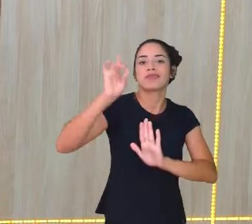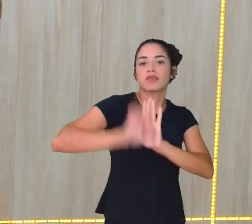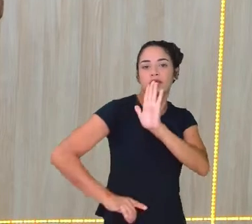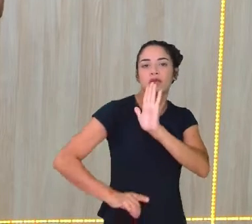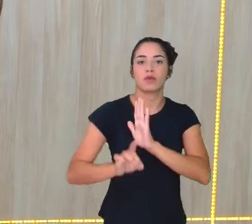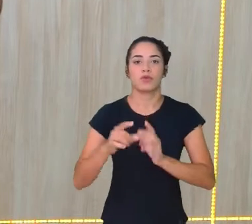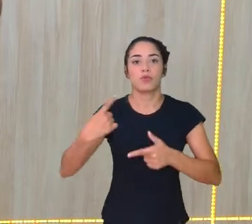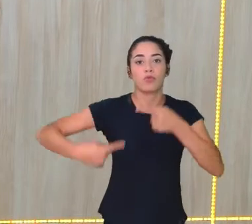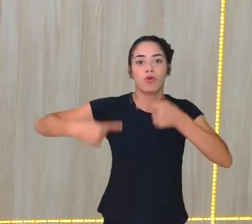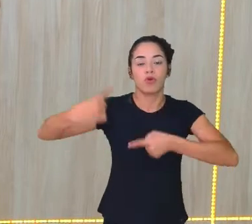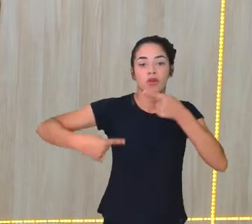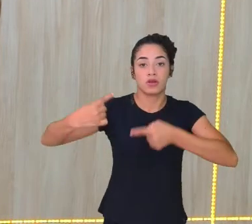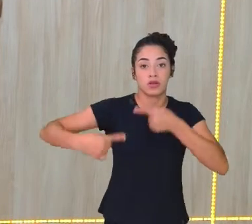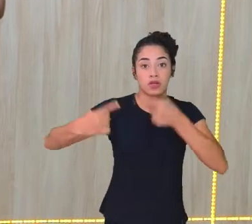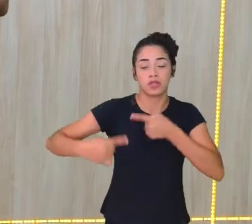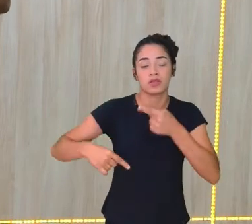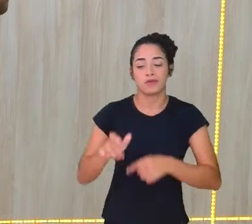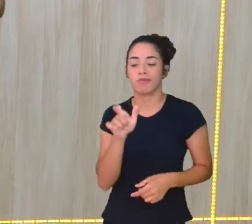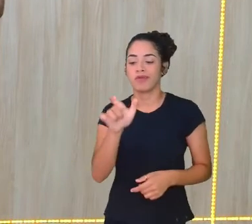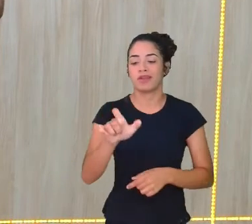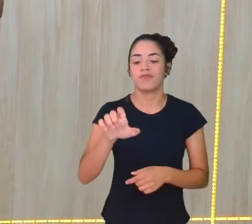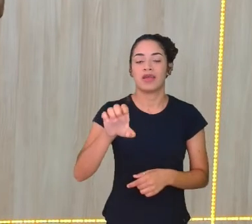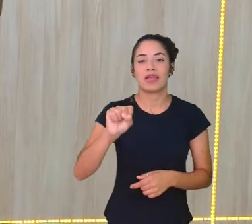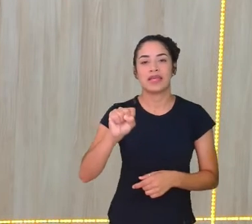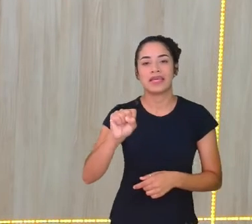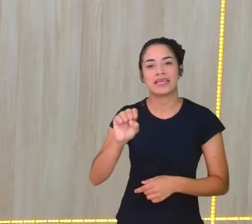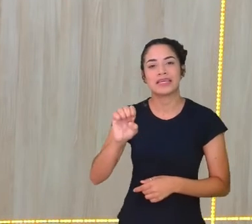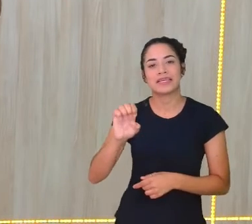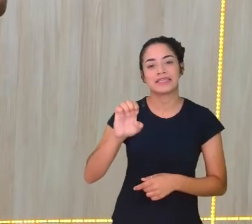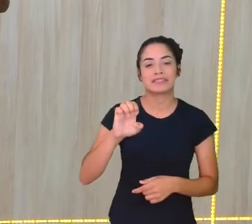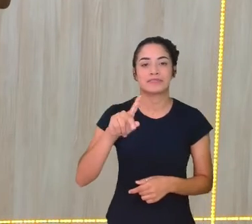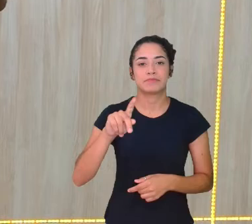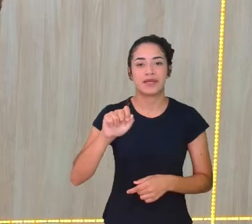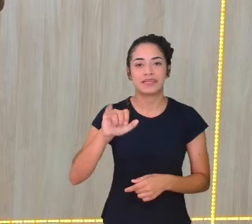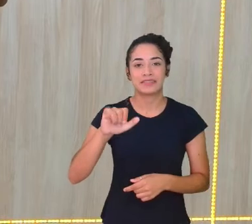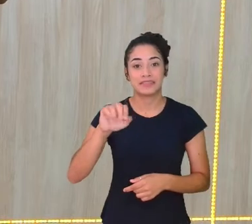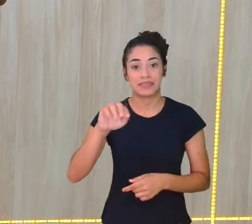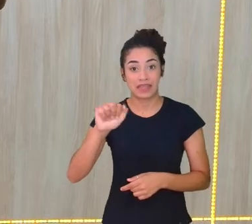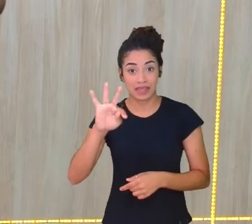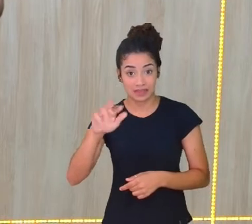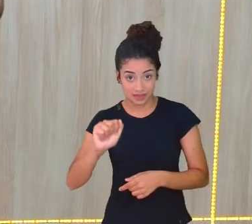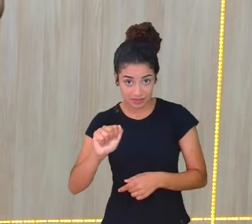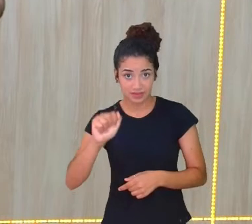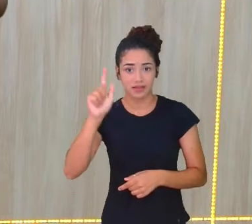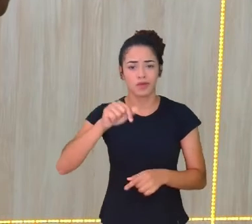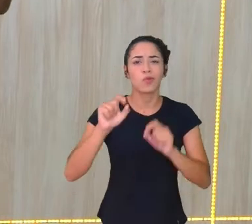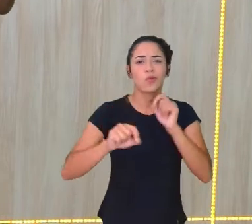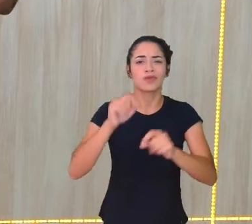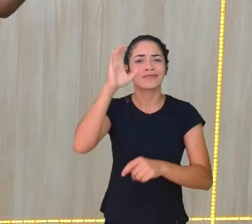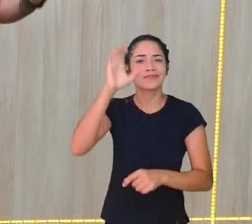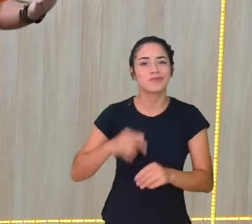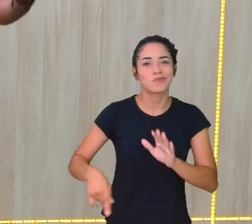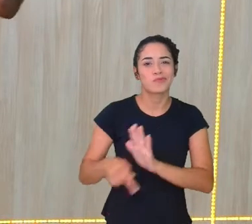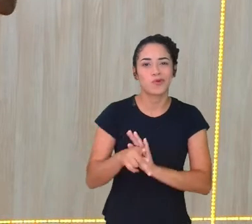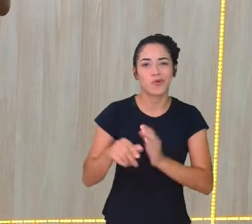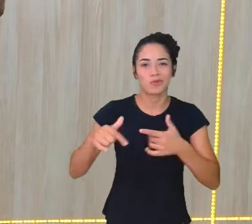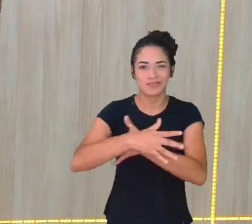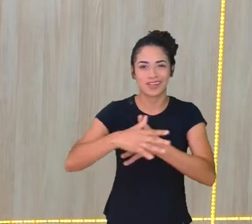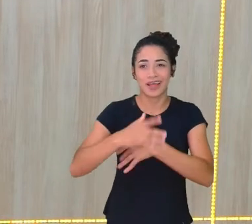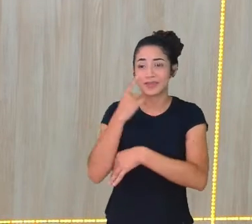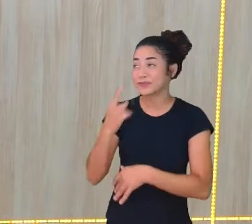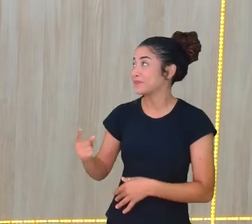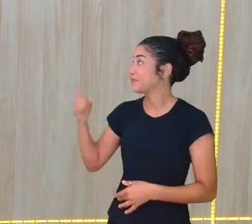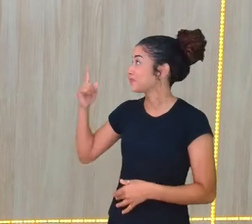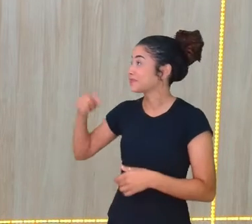chamados esparciatas, né, que eram os cidadãos espartanos, ou seja, os homens, filhos de pai e